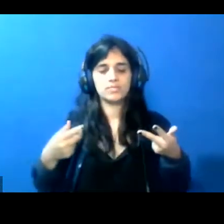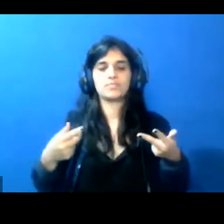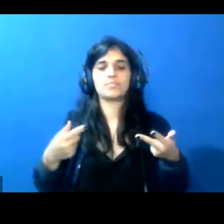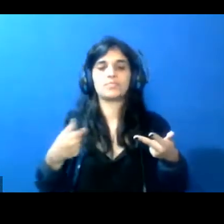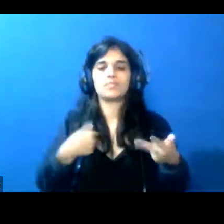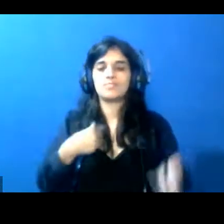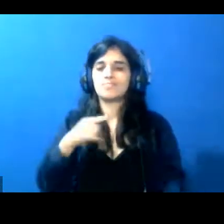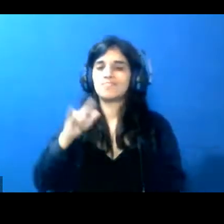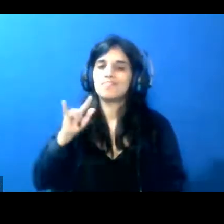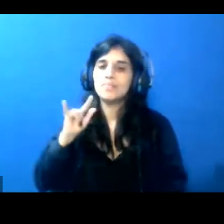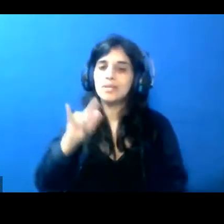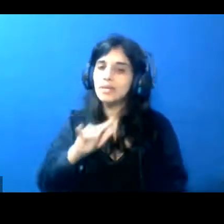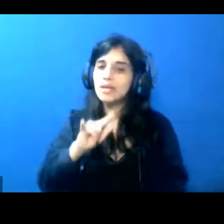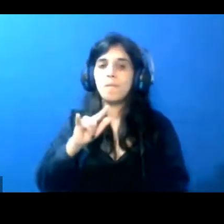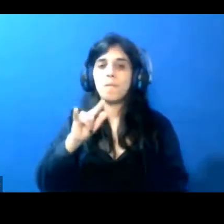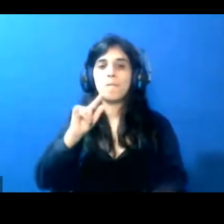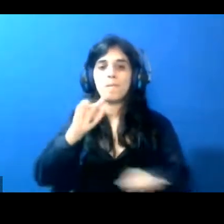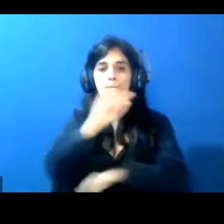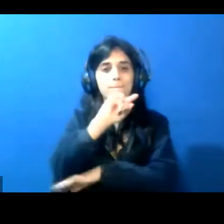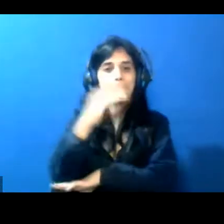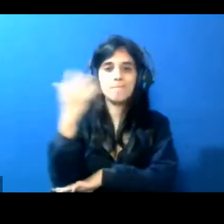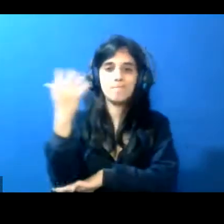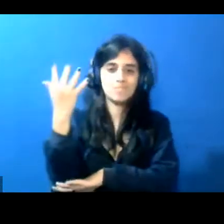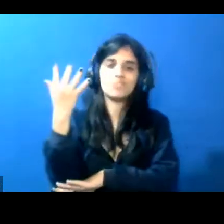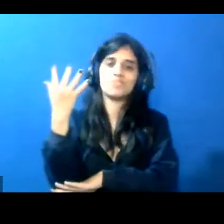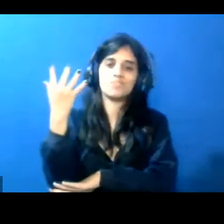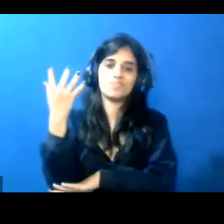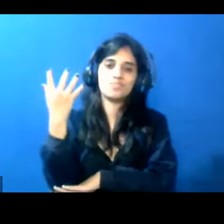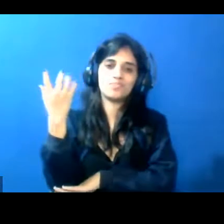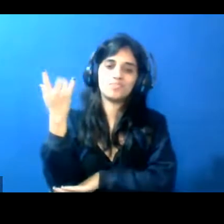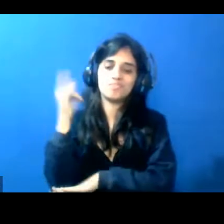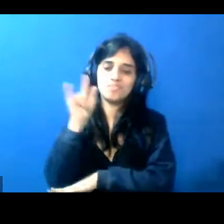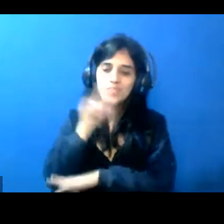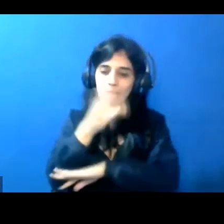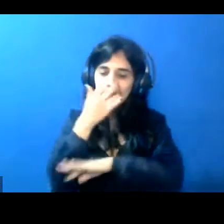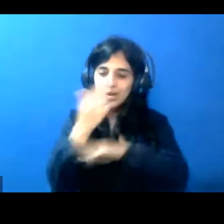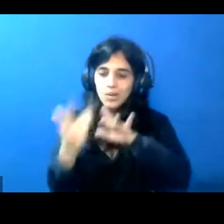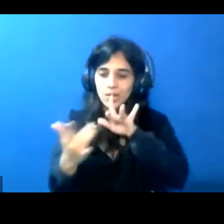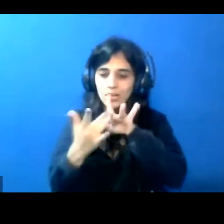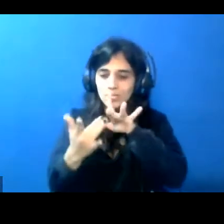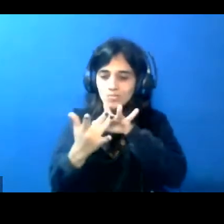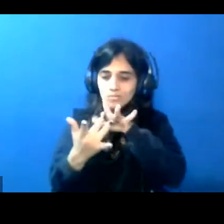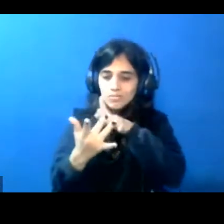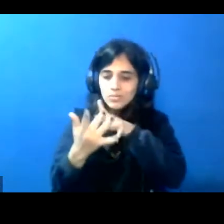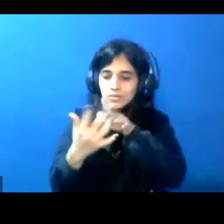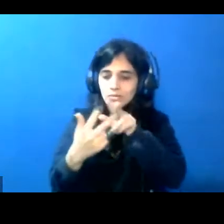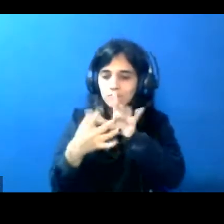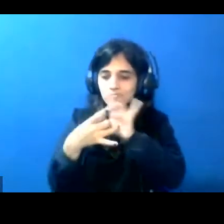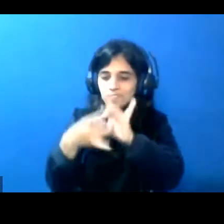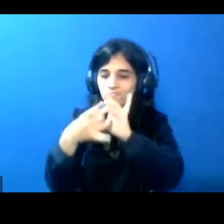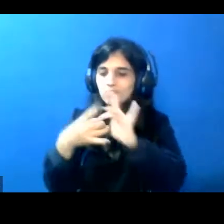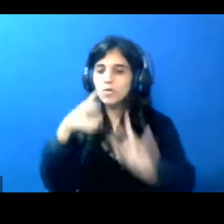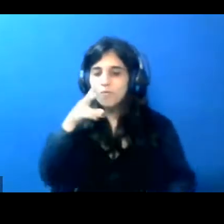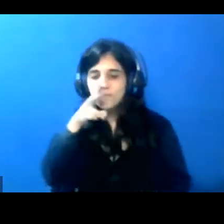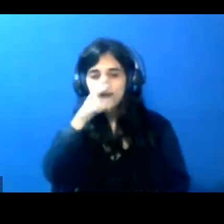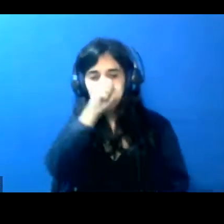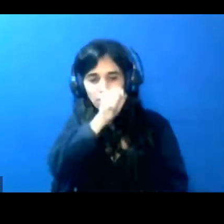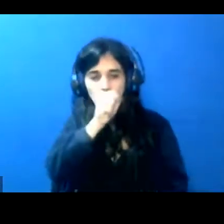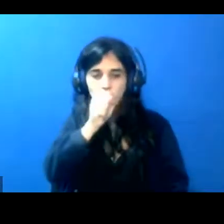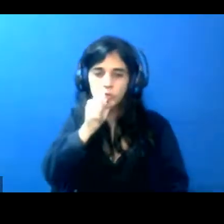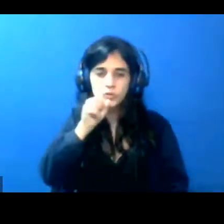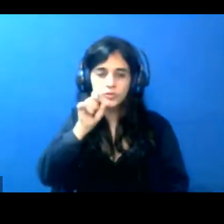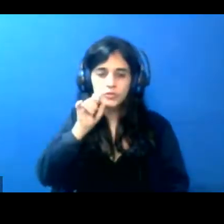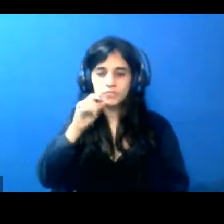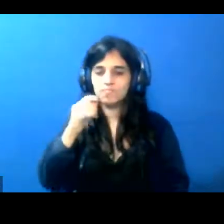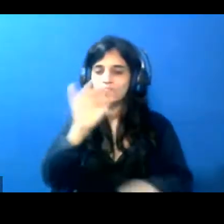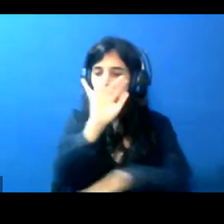apaixonada por plantas, assim, tenho uma proximidade, algo assim, muito forte comigo, que são as plantas,